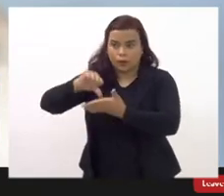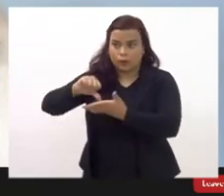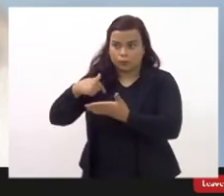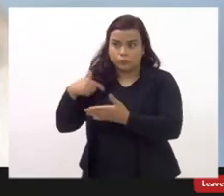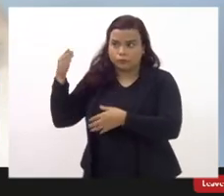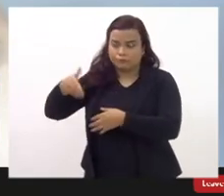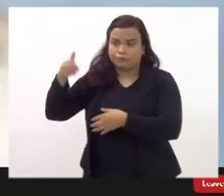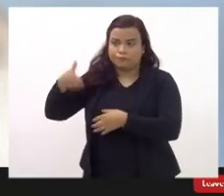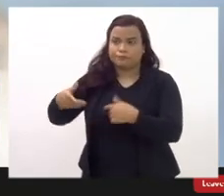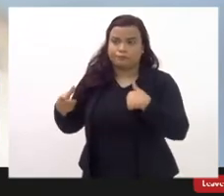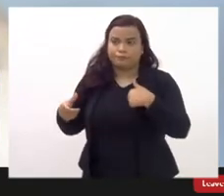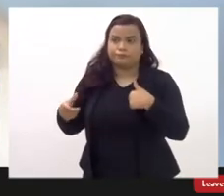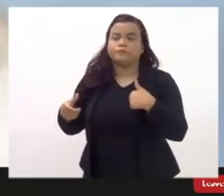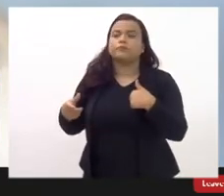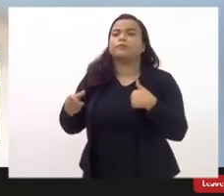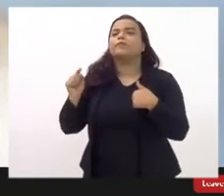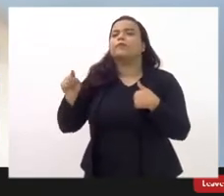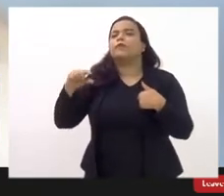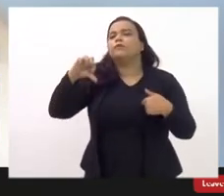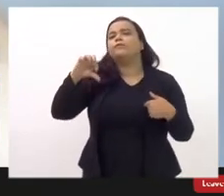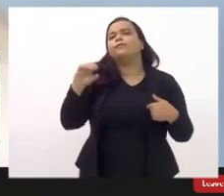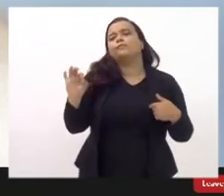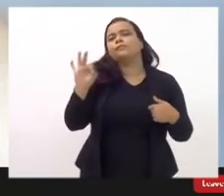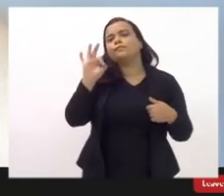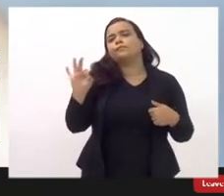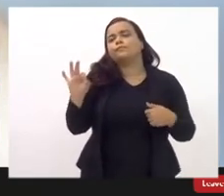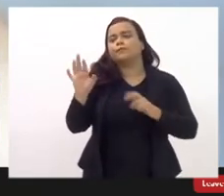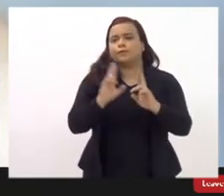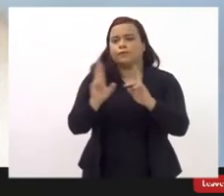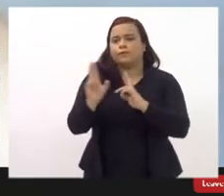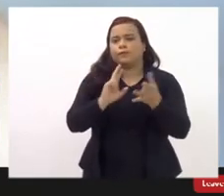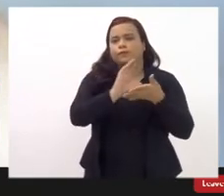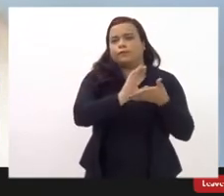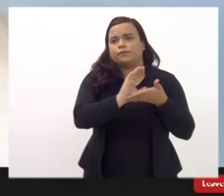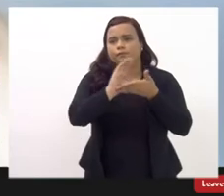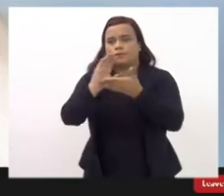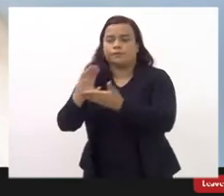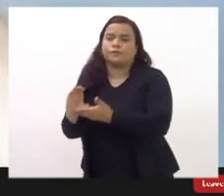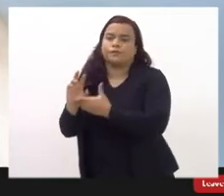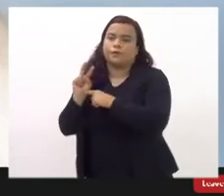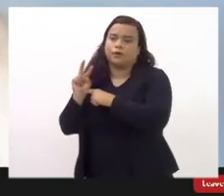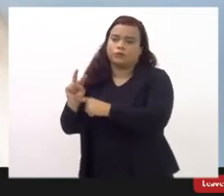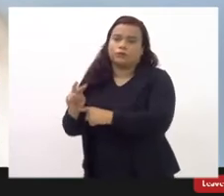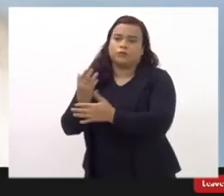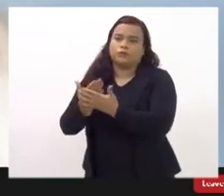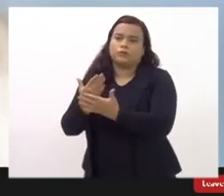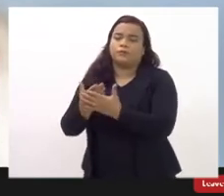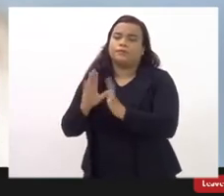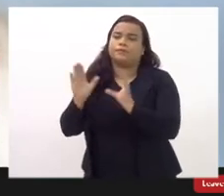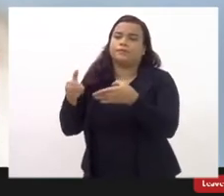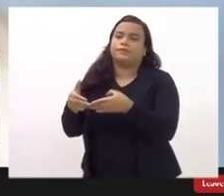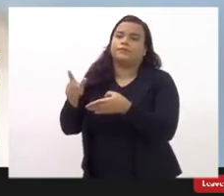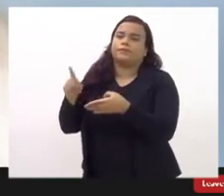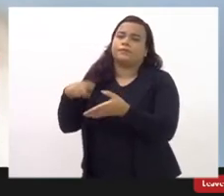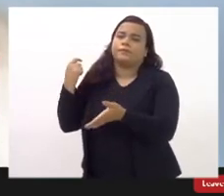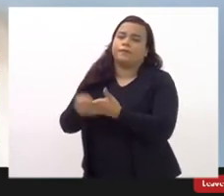de 90% dos recursos advindos do programa da assistência estudantil são destinados para o pagamento de auxílio